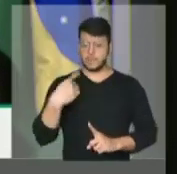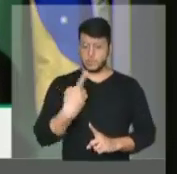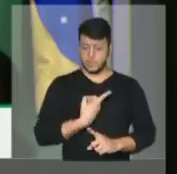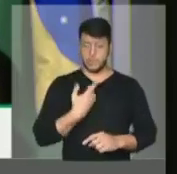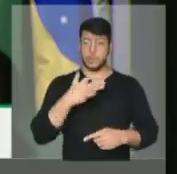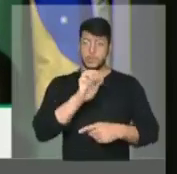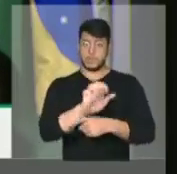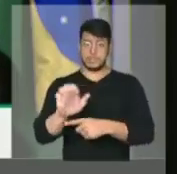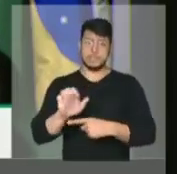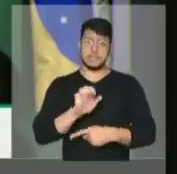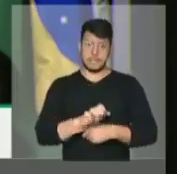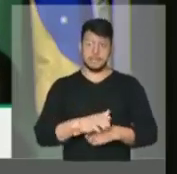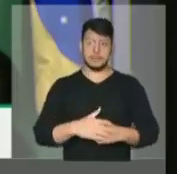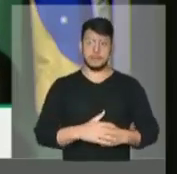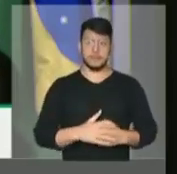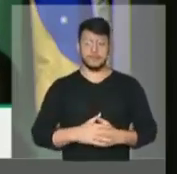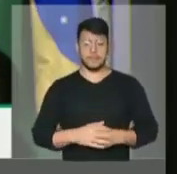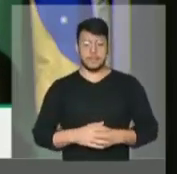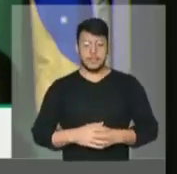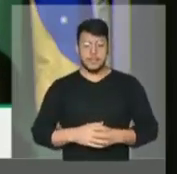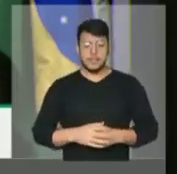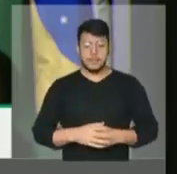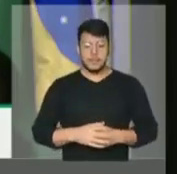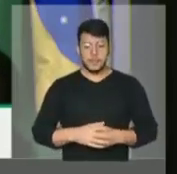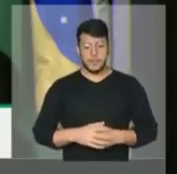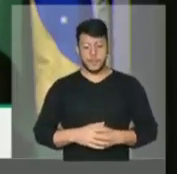vida do cidadão comum,